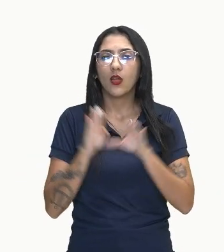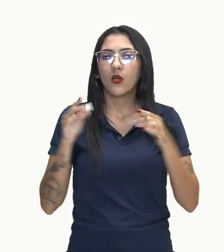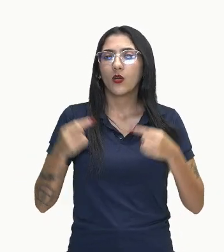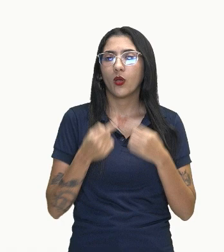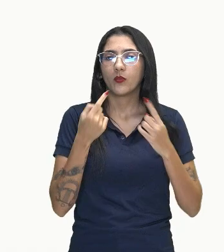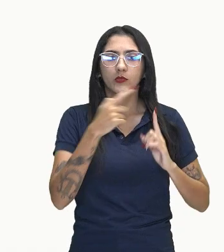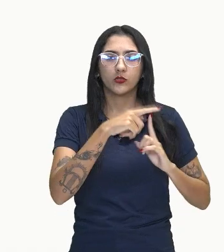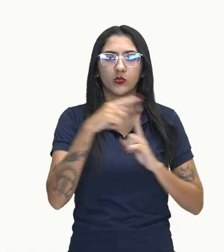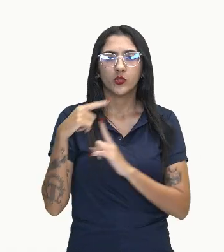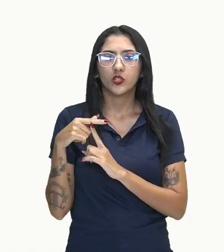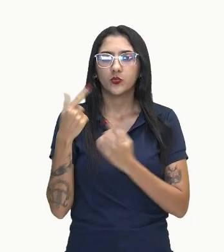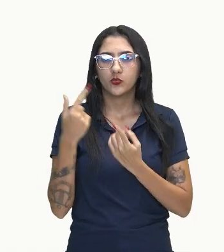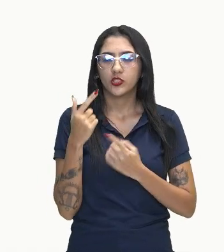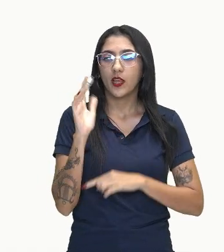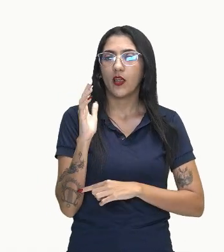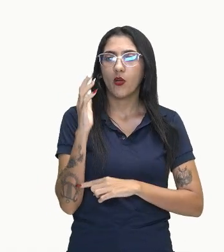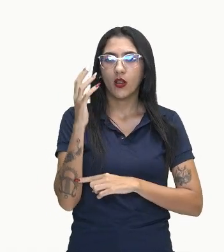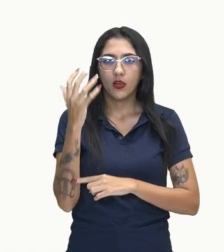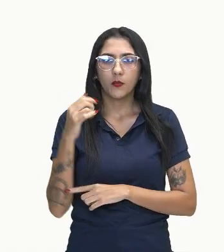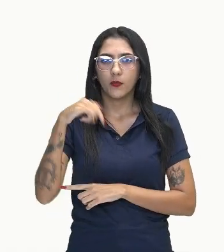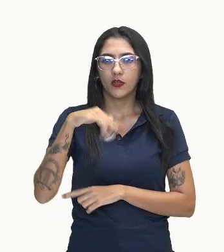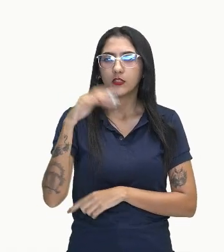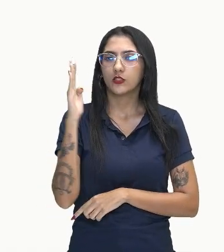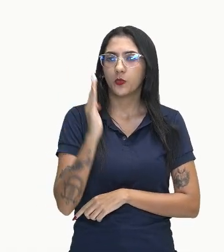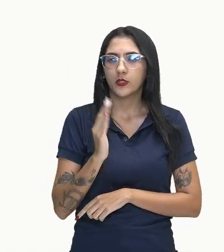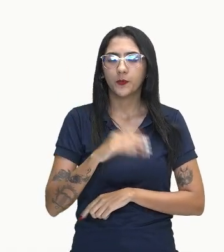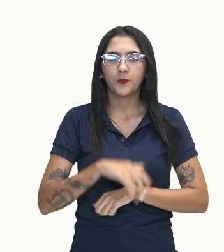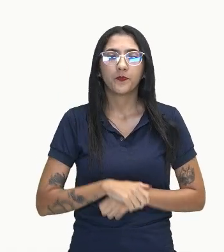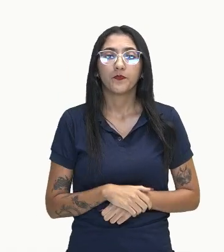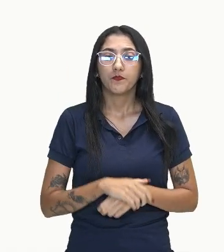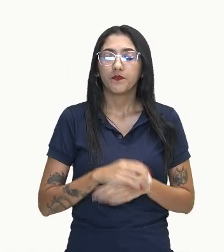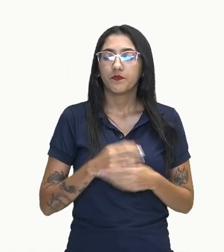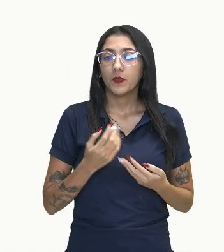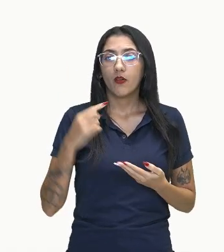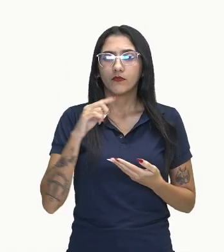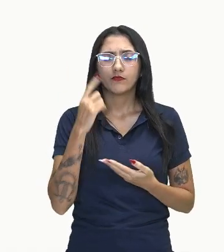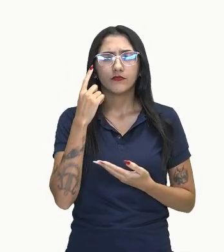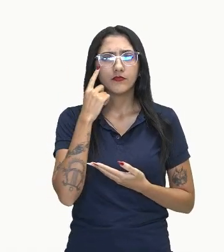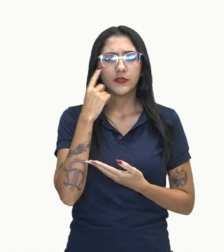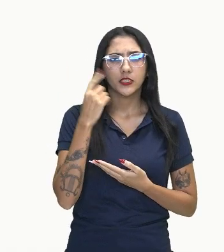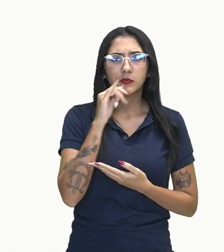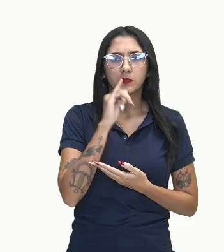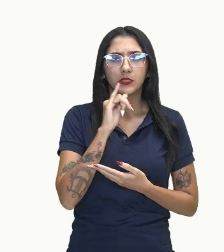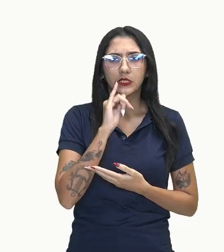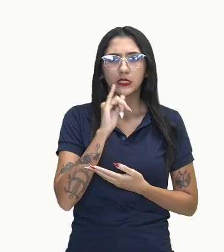morfoclimáticos brasileiros, tá? Porque imagina uma área que está saindo